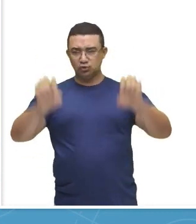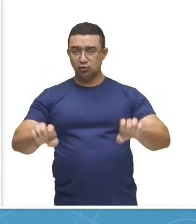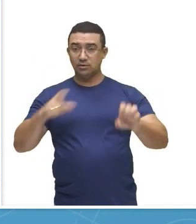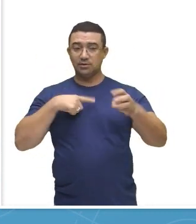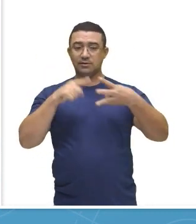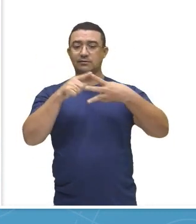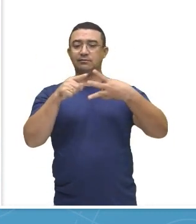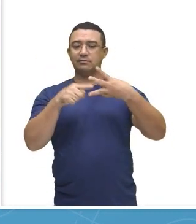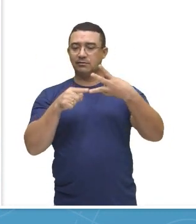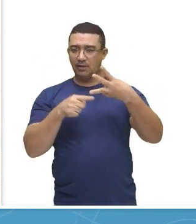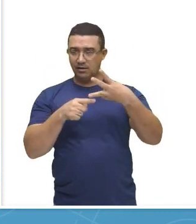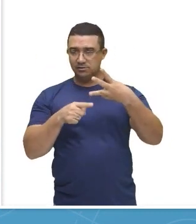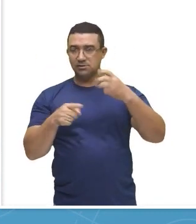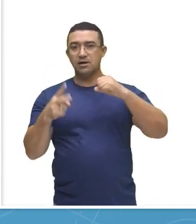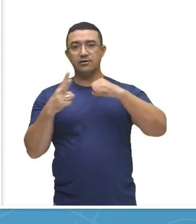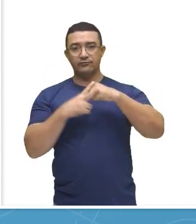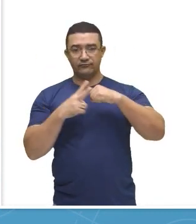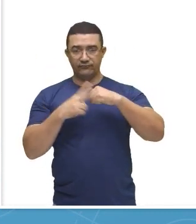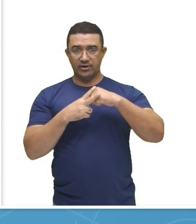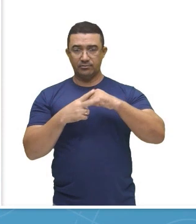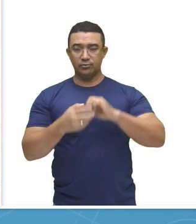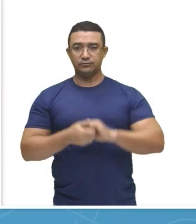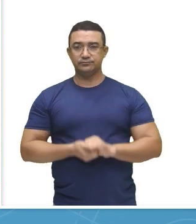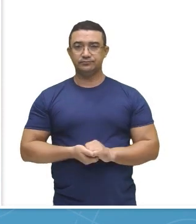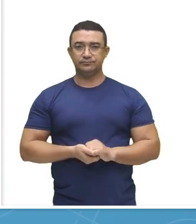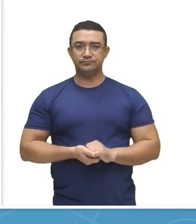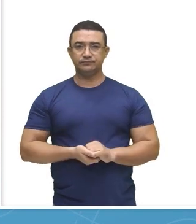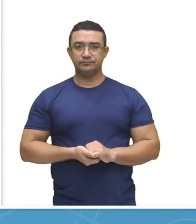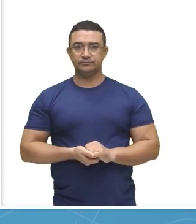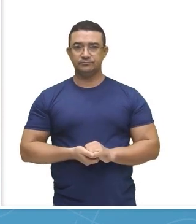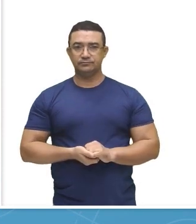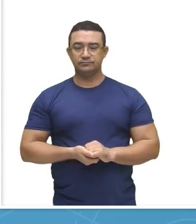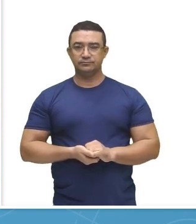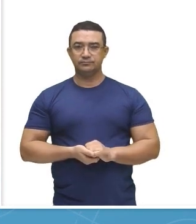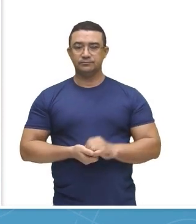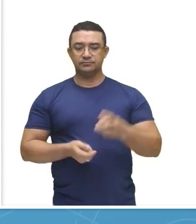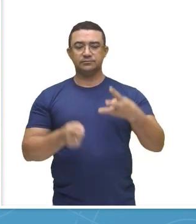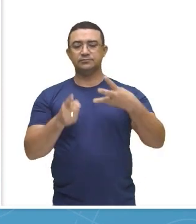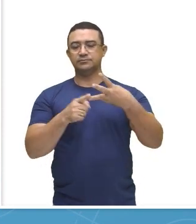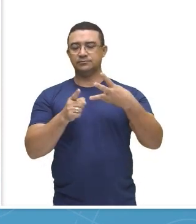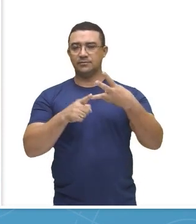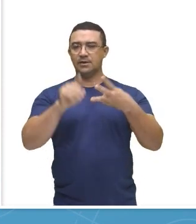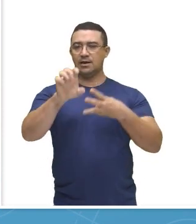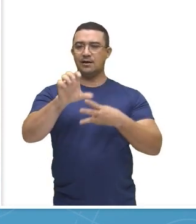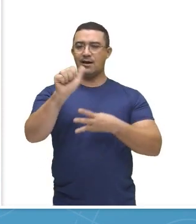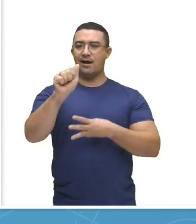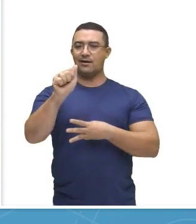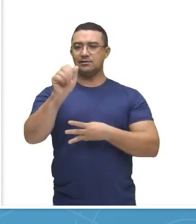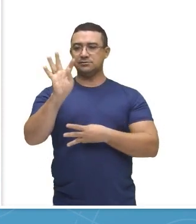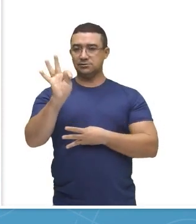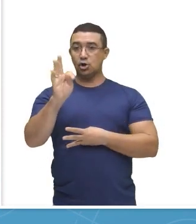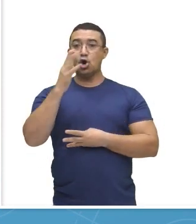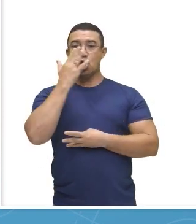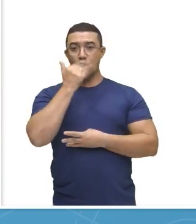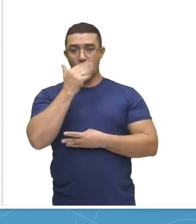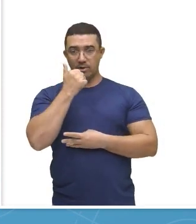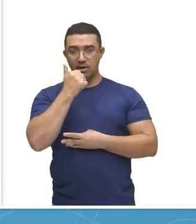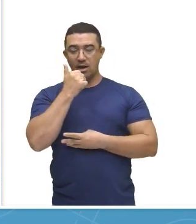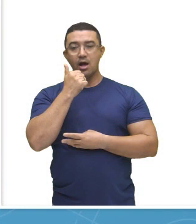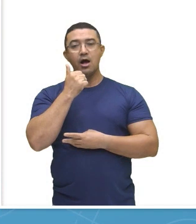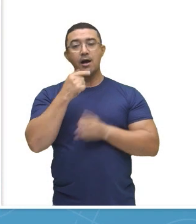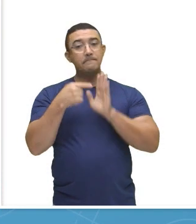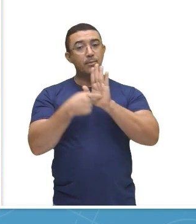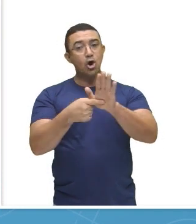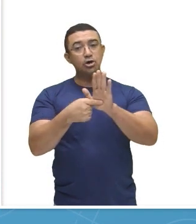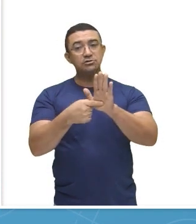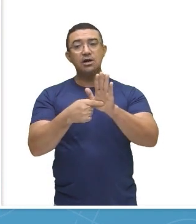três verbos. O terceiro que vai me dizer o que está acontecendo, o que vai